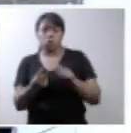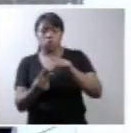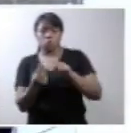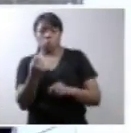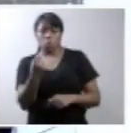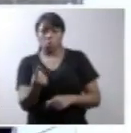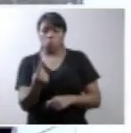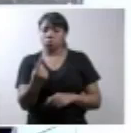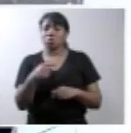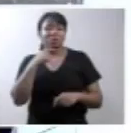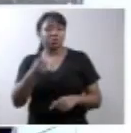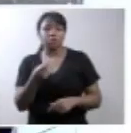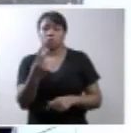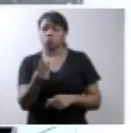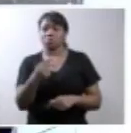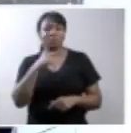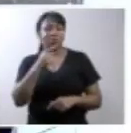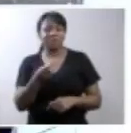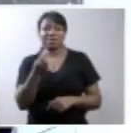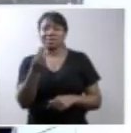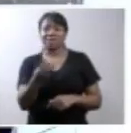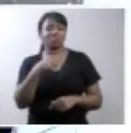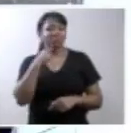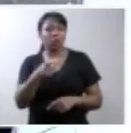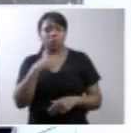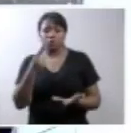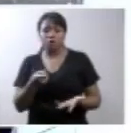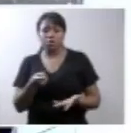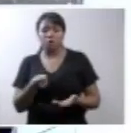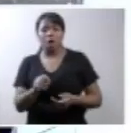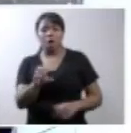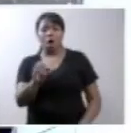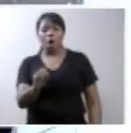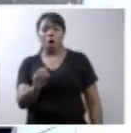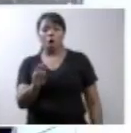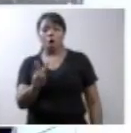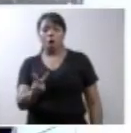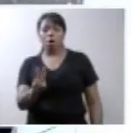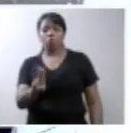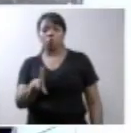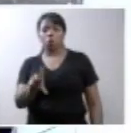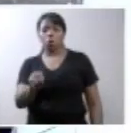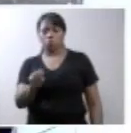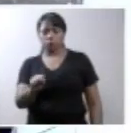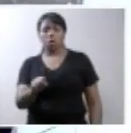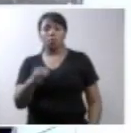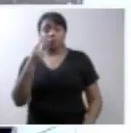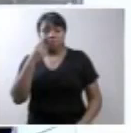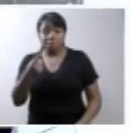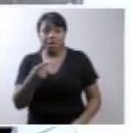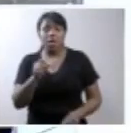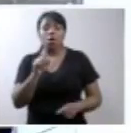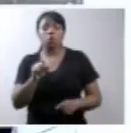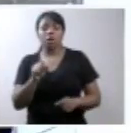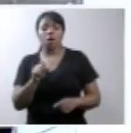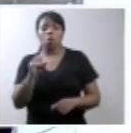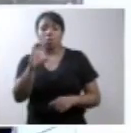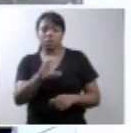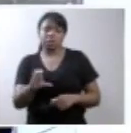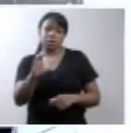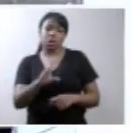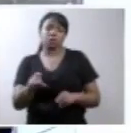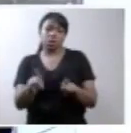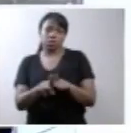porque um só não adianta dois não adianta tem que ser oito nove Então você nós podemos ver o que é realmente uma ciência